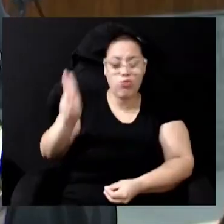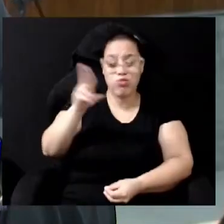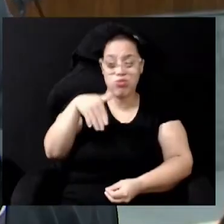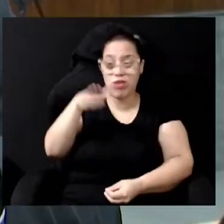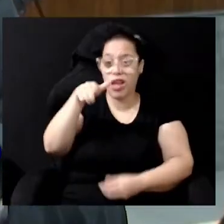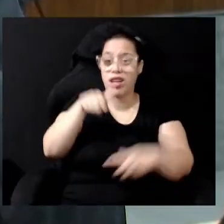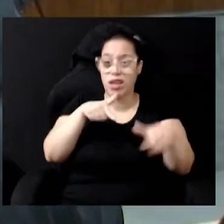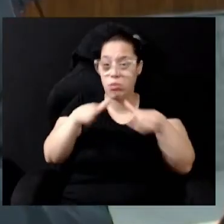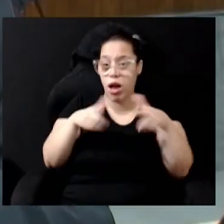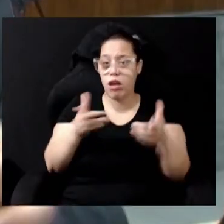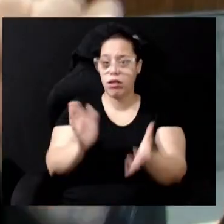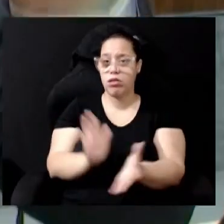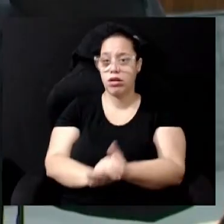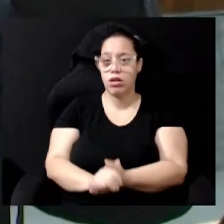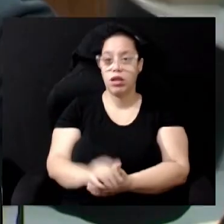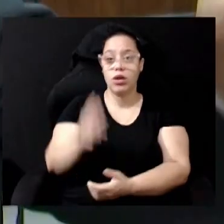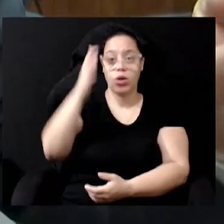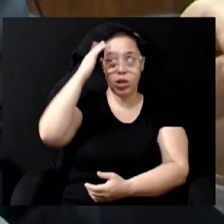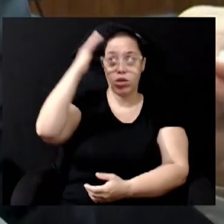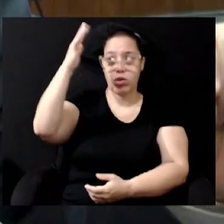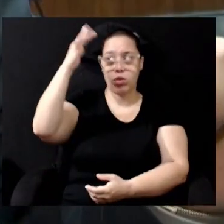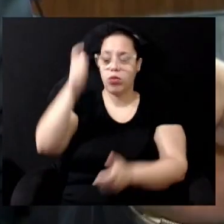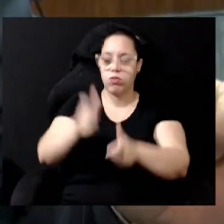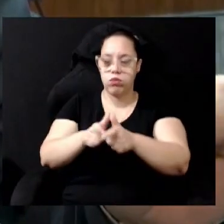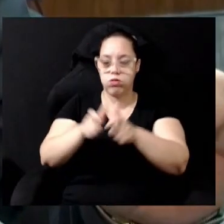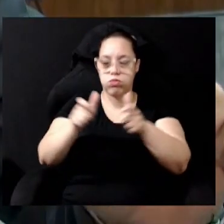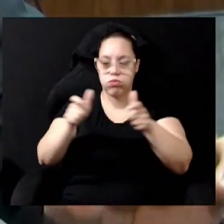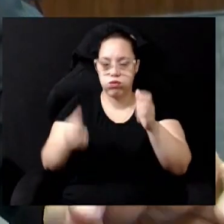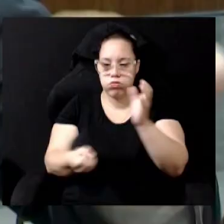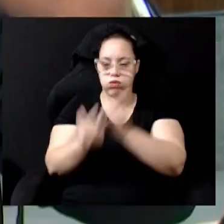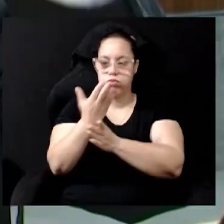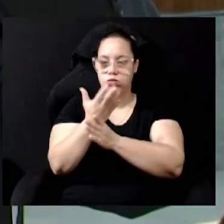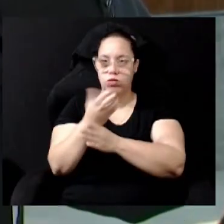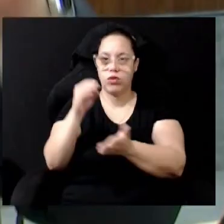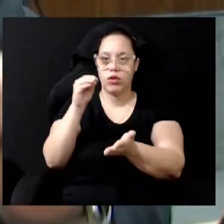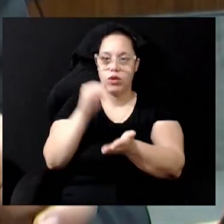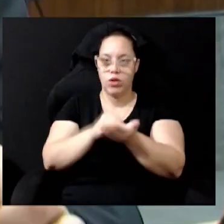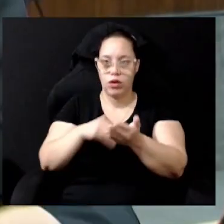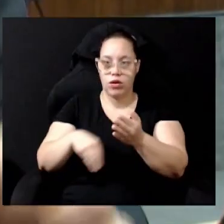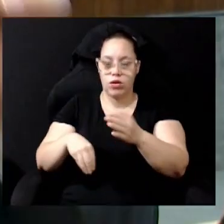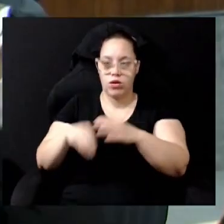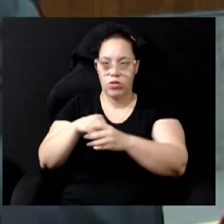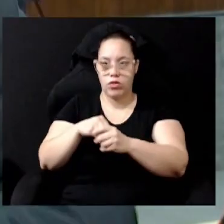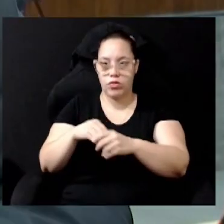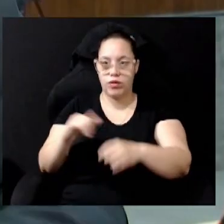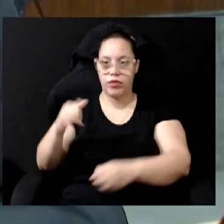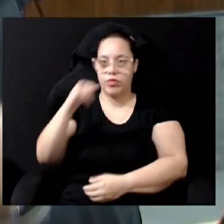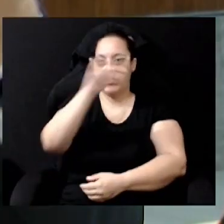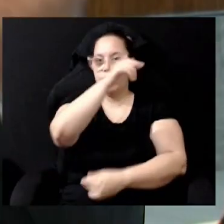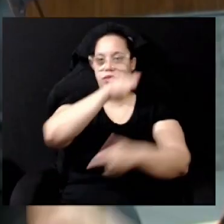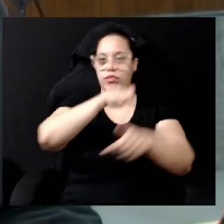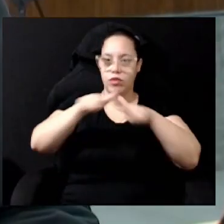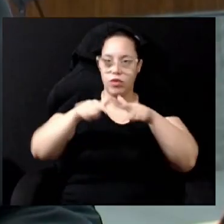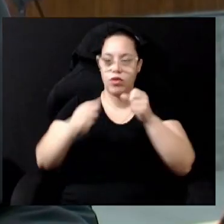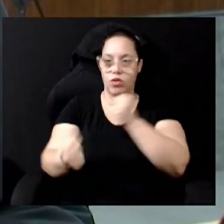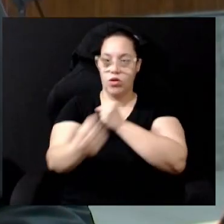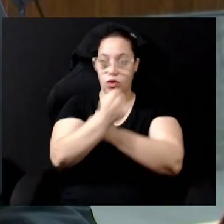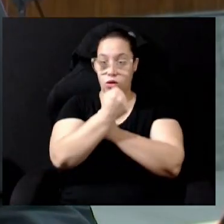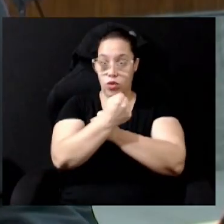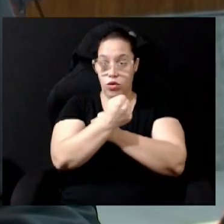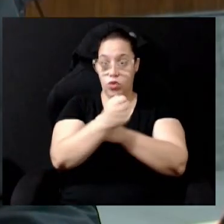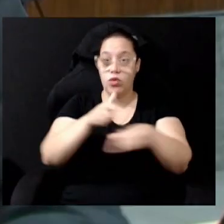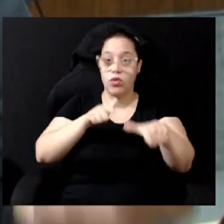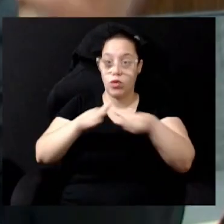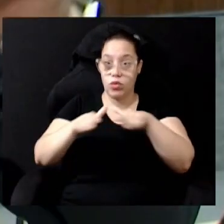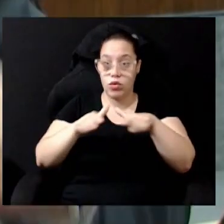e a nossa ideia é muito maior. Nasceu dentro do aeroporto de Viracopos, nós vamos trabalhar para proteger os trabalhadores do aeroporto